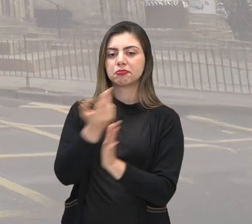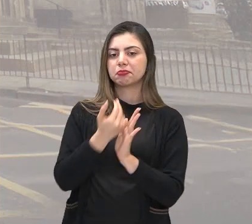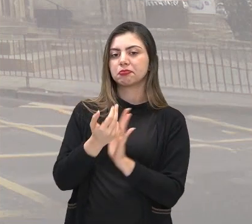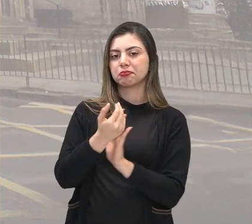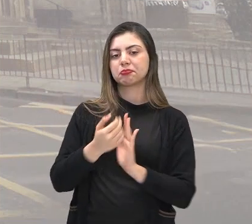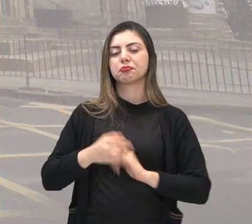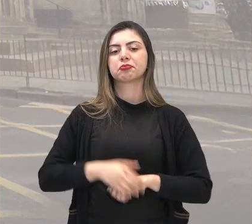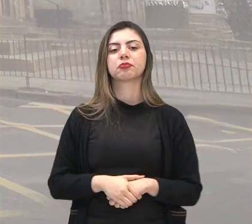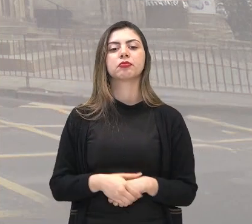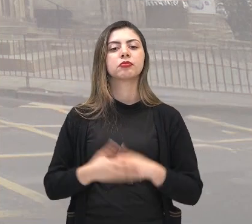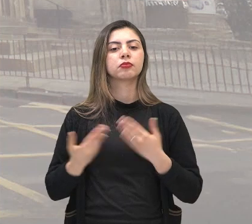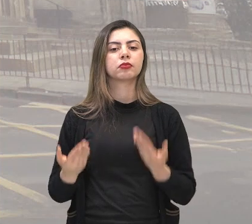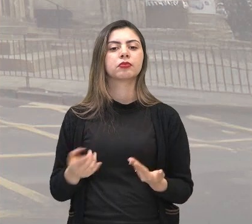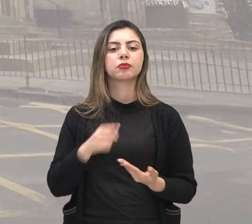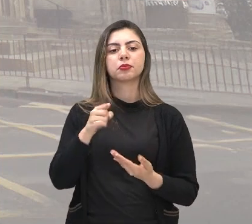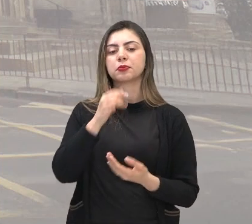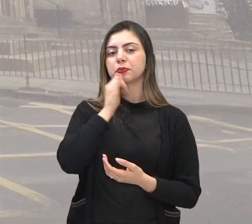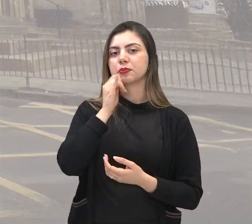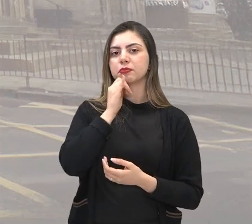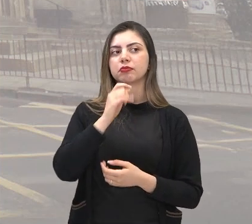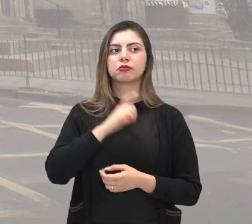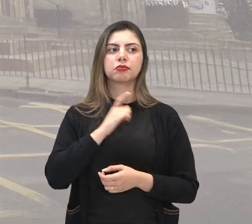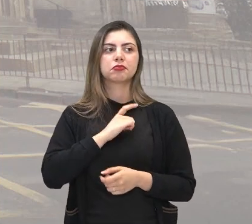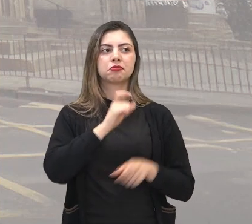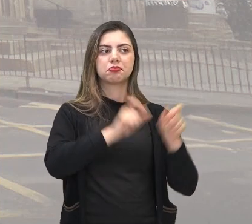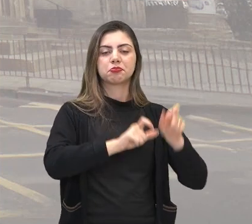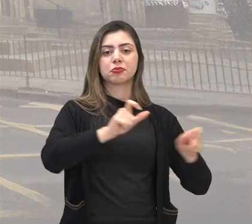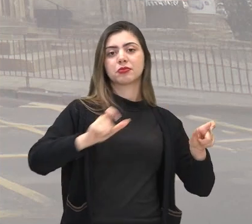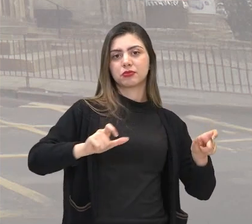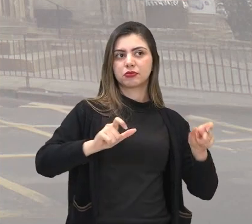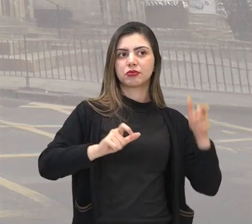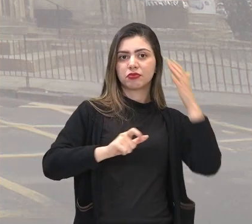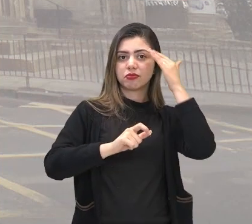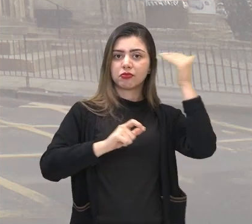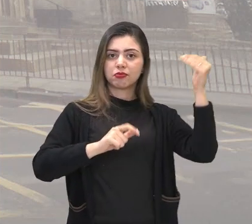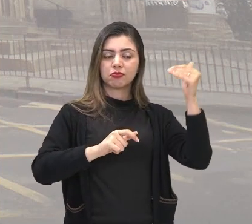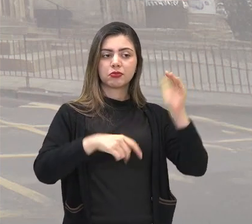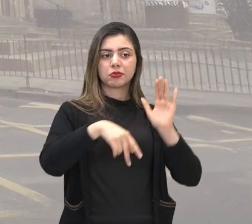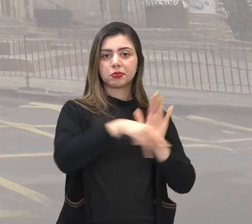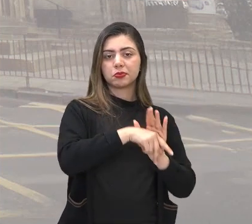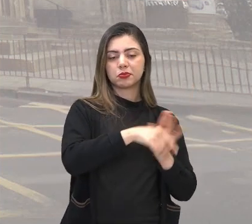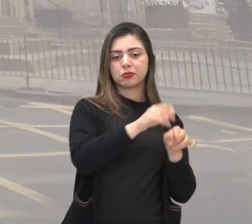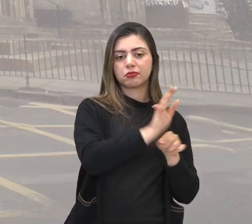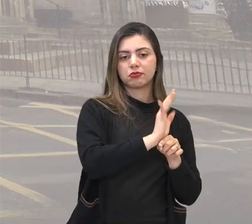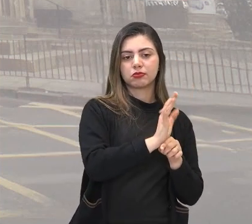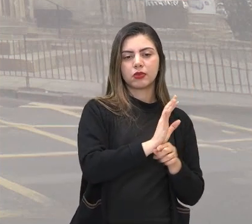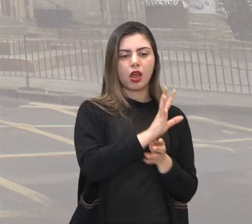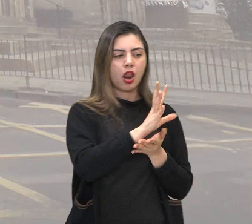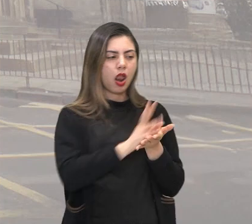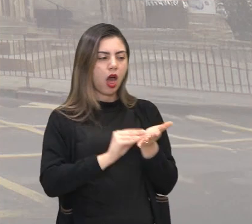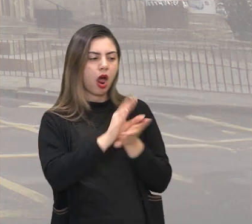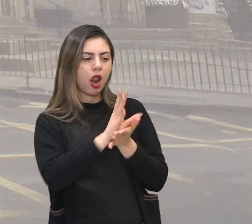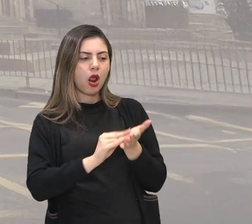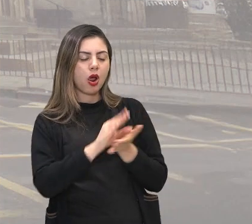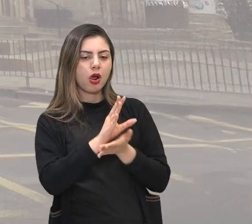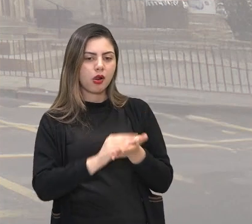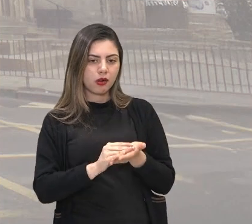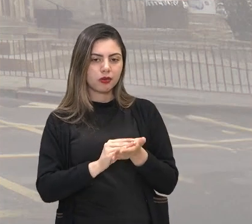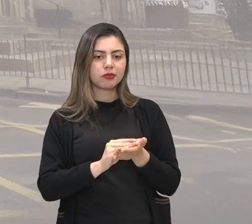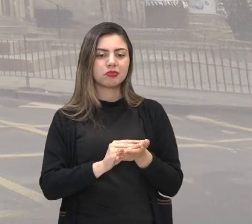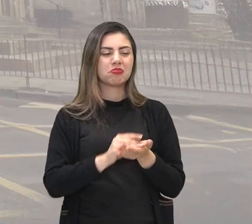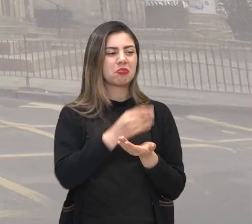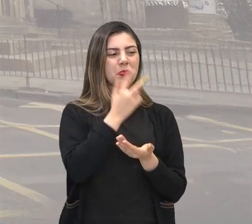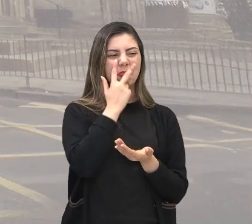retratar ídolos da música popular e do cinema evidenciando o quanto essas figuras são impessoais e